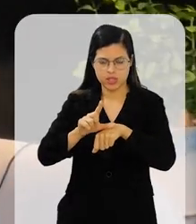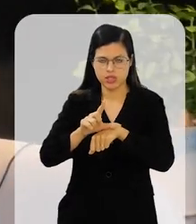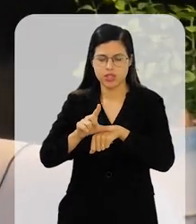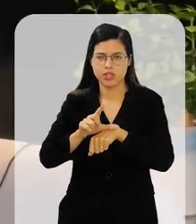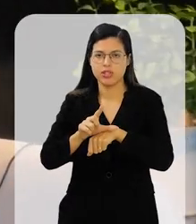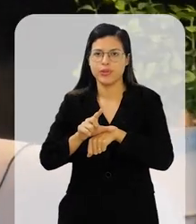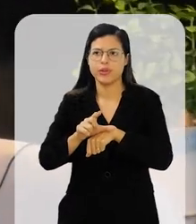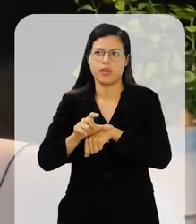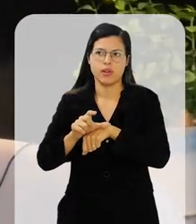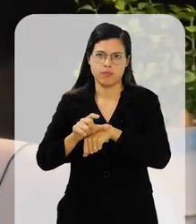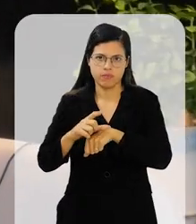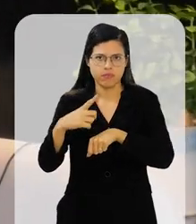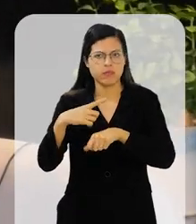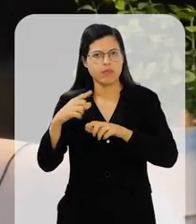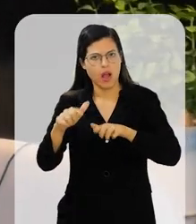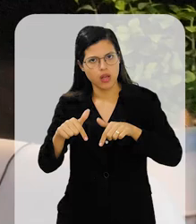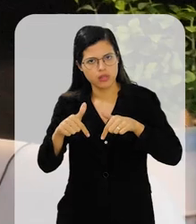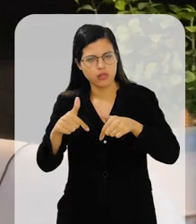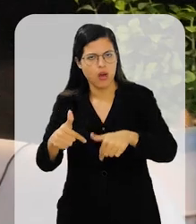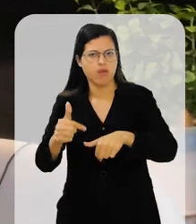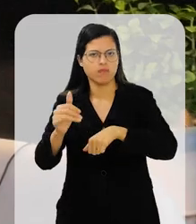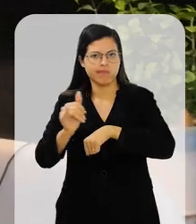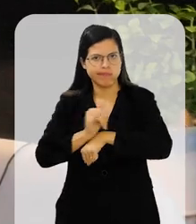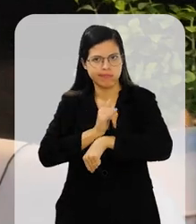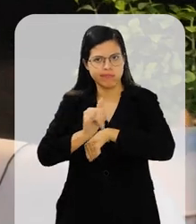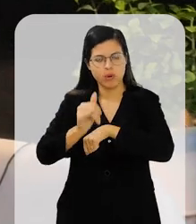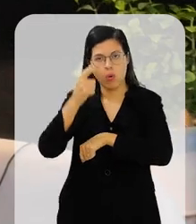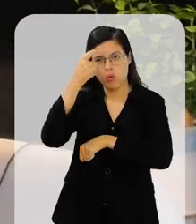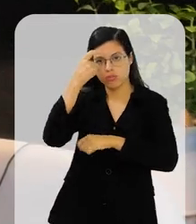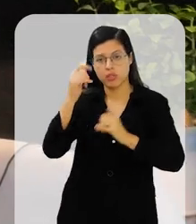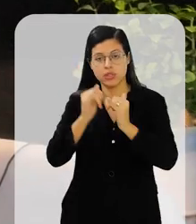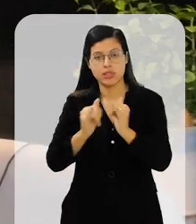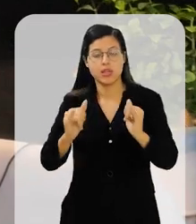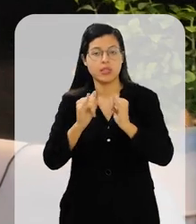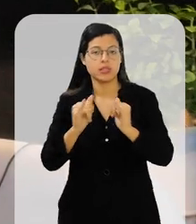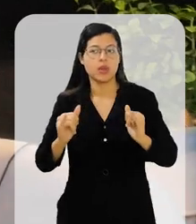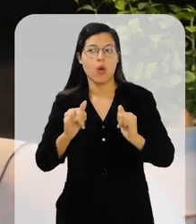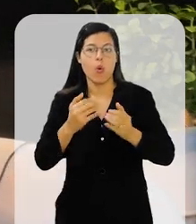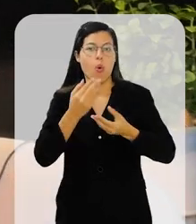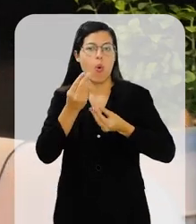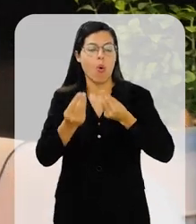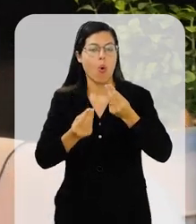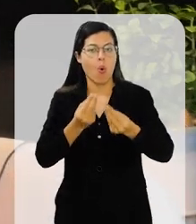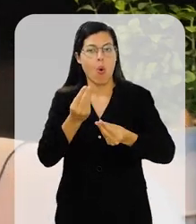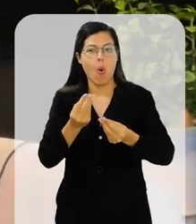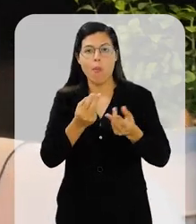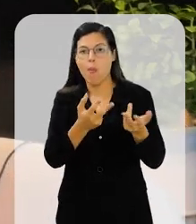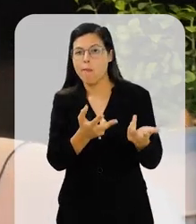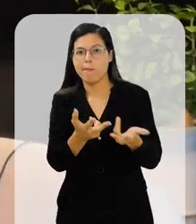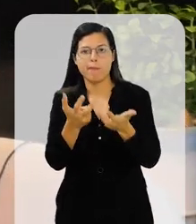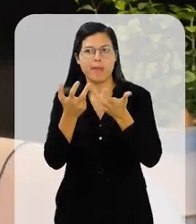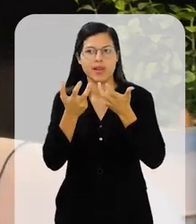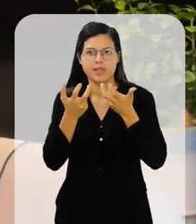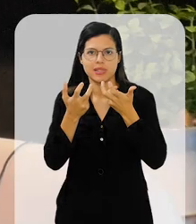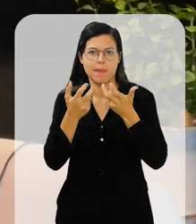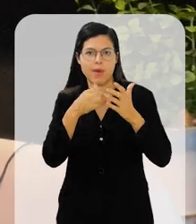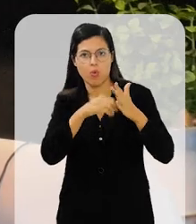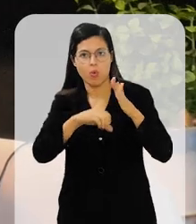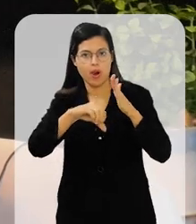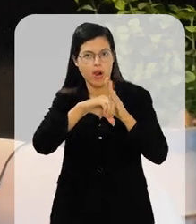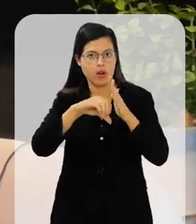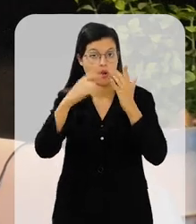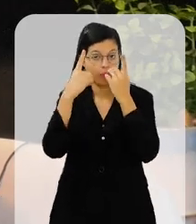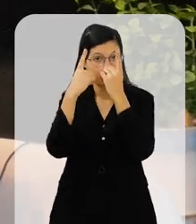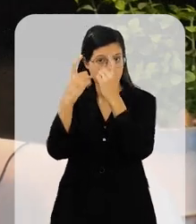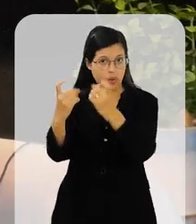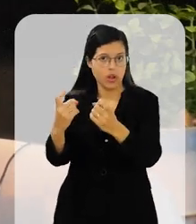lilás, isso, que são medidas de conscientização acerca de como identificar um crime